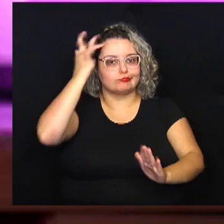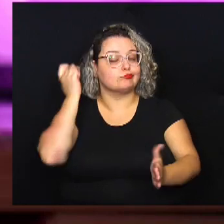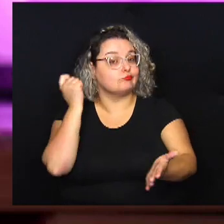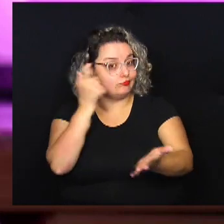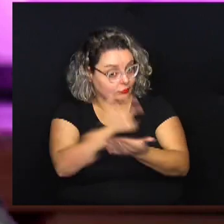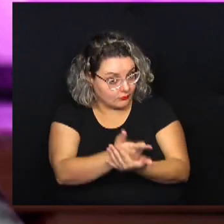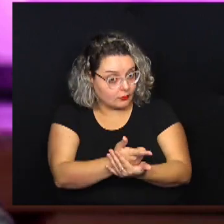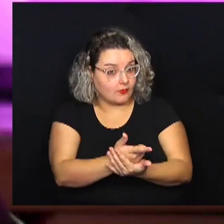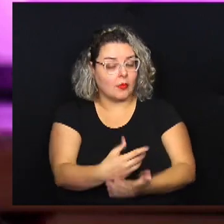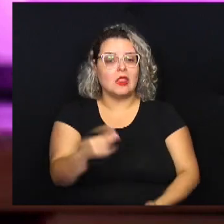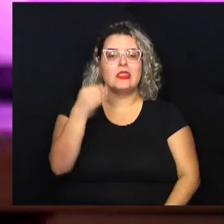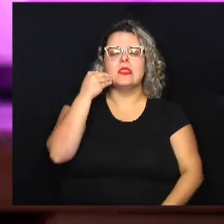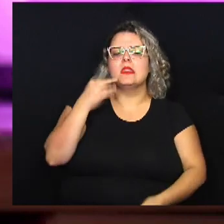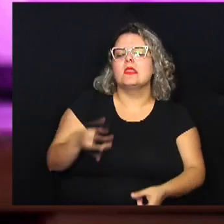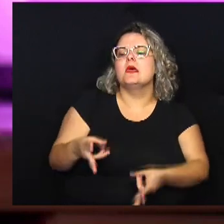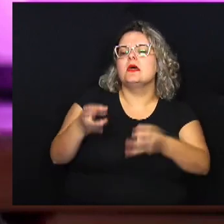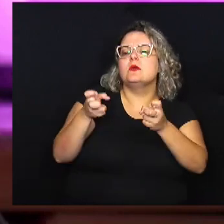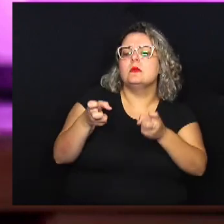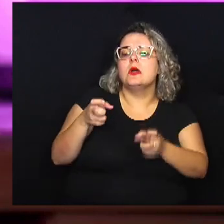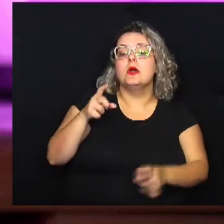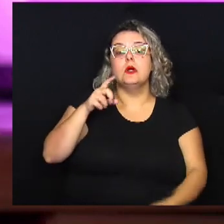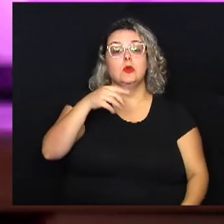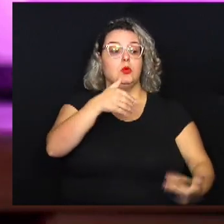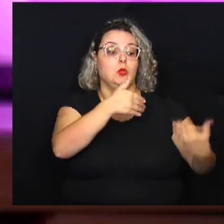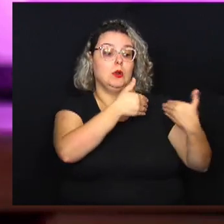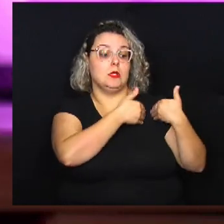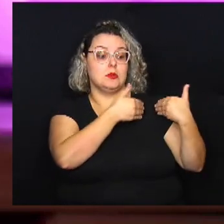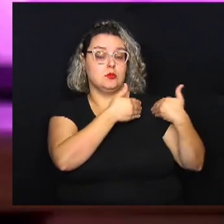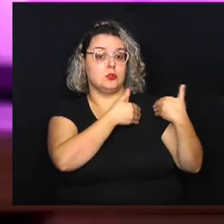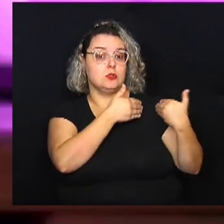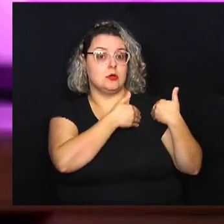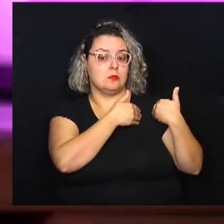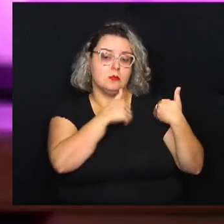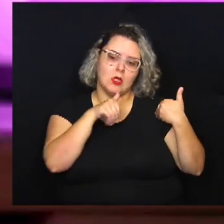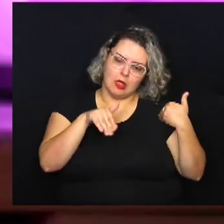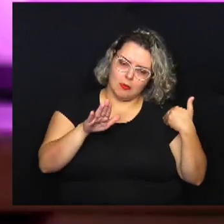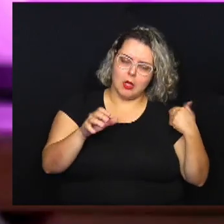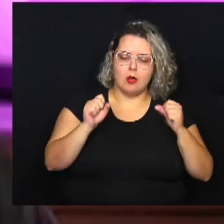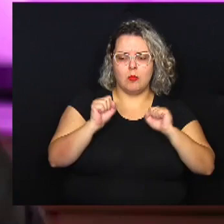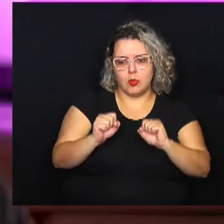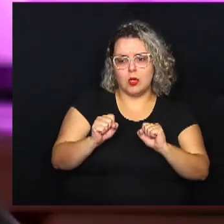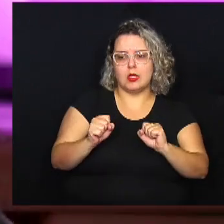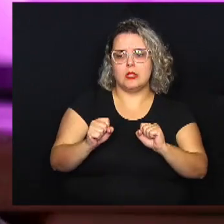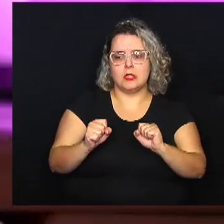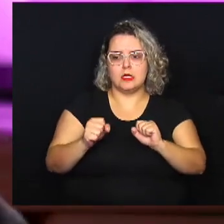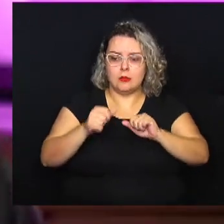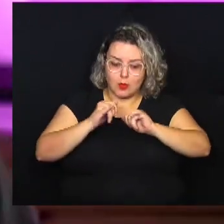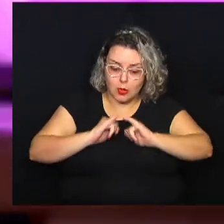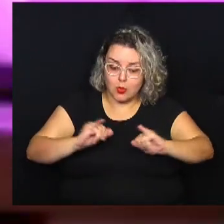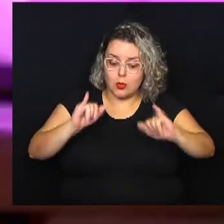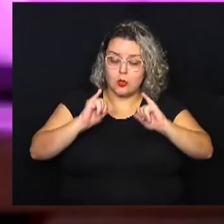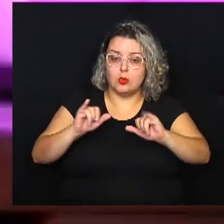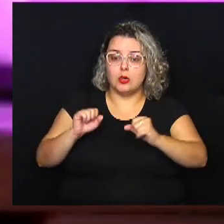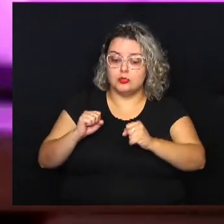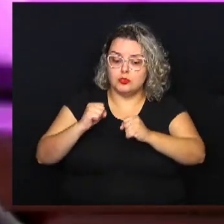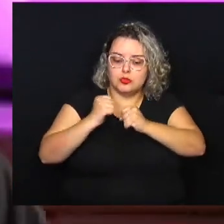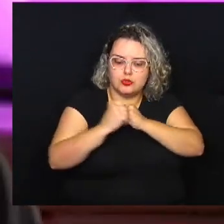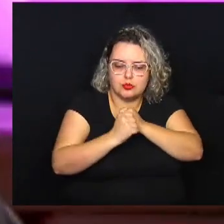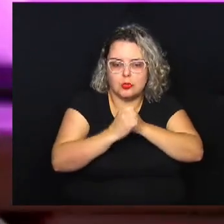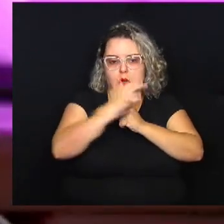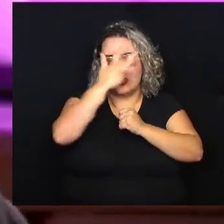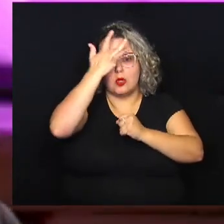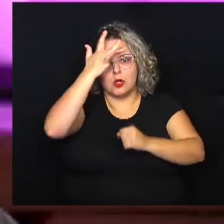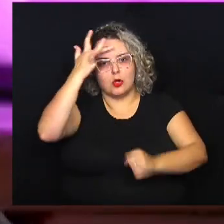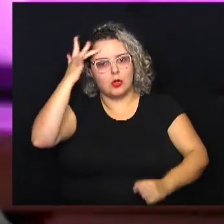gente tenta identificar ali os responsáveis para cada vez mais poder transmitir uma mensagem de proteção ao